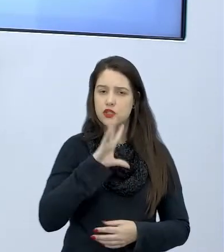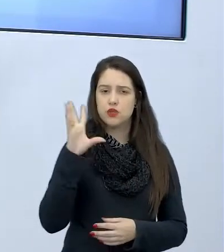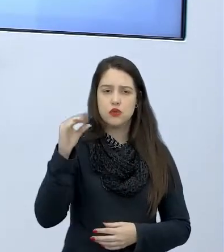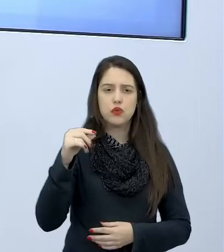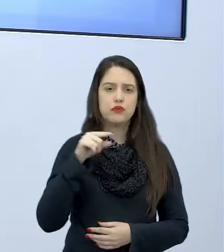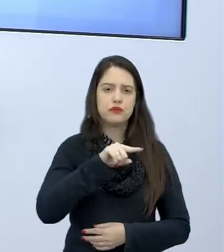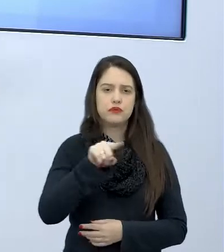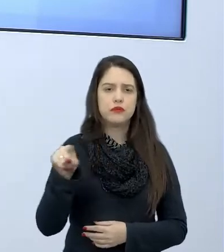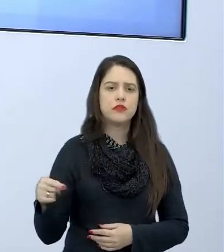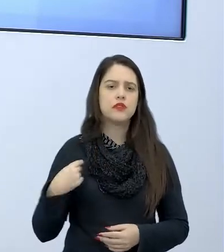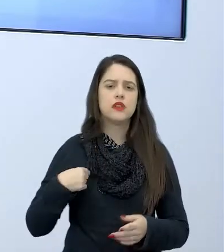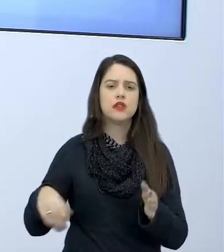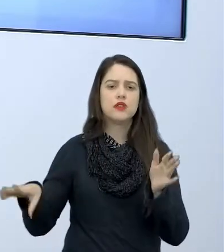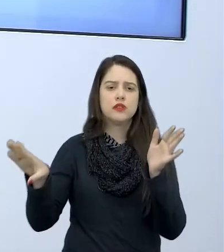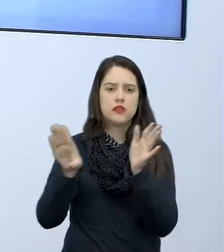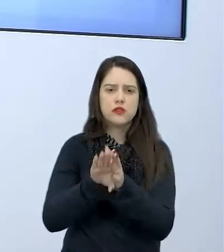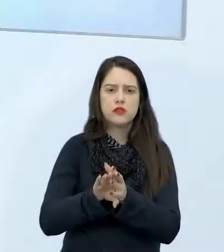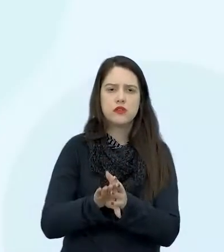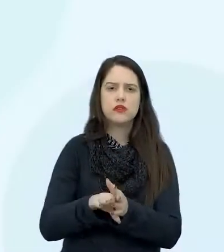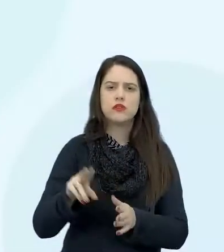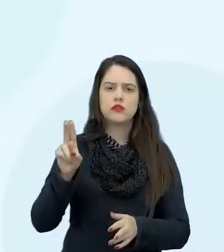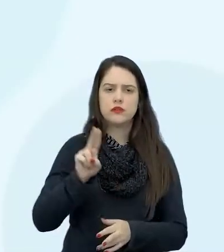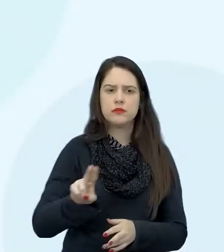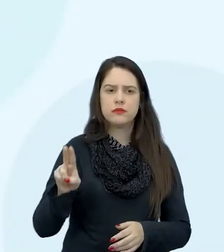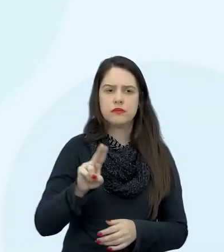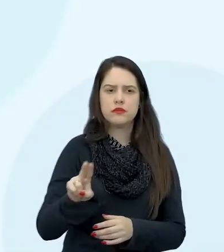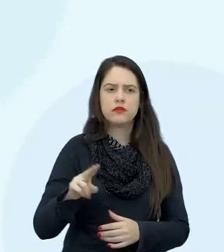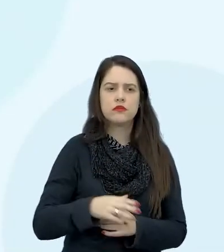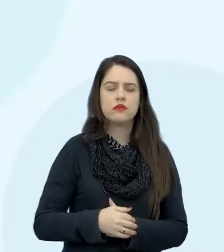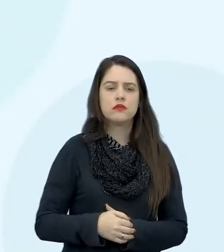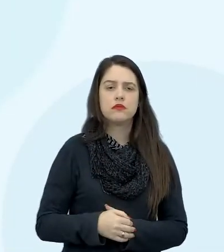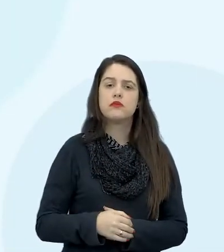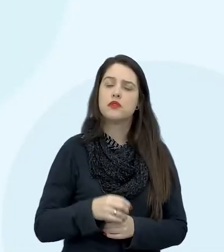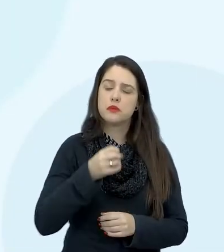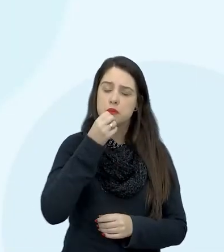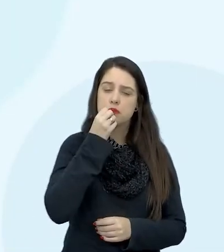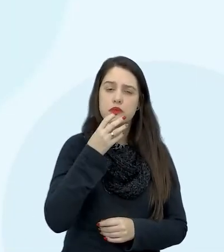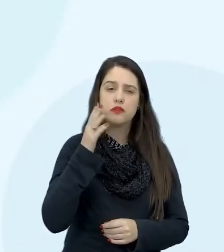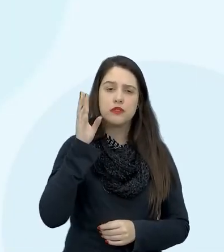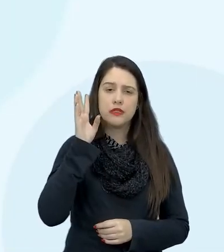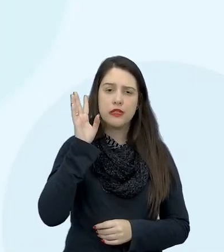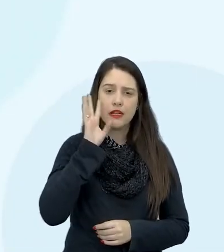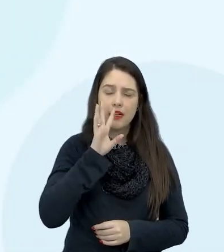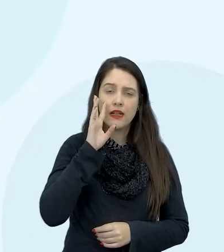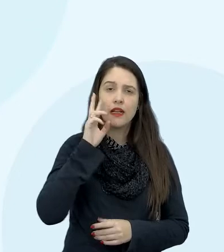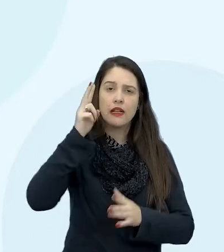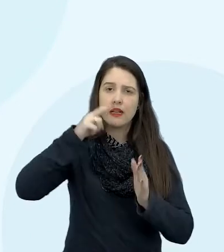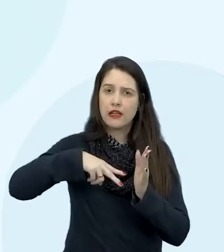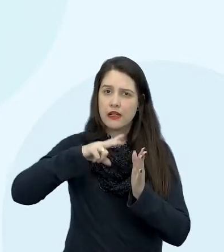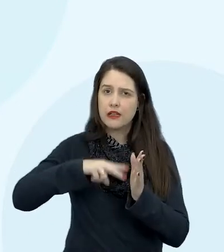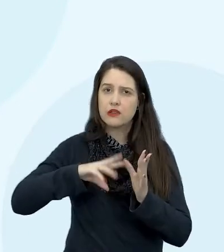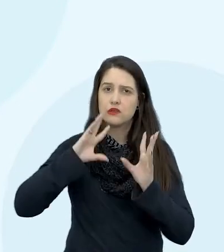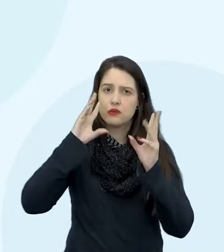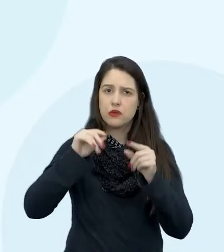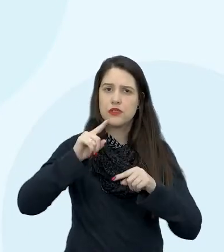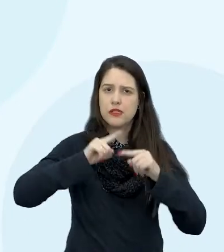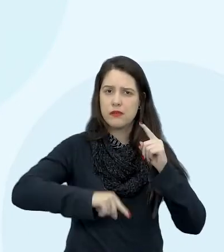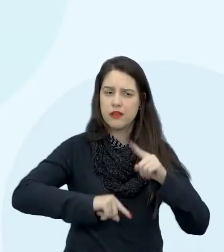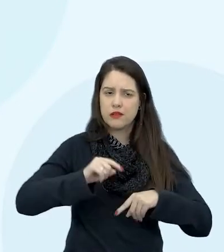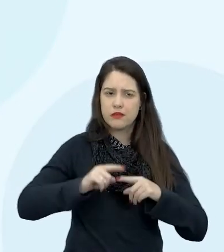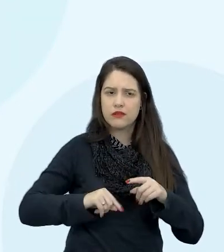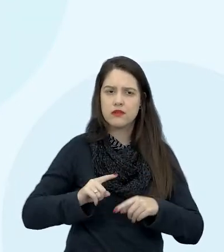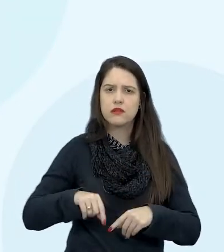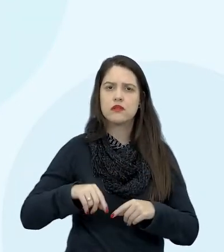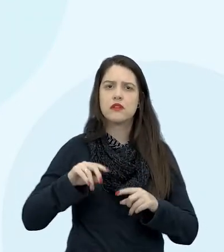Eu deixei para vocês no último slide o link, porque eu acho que é muito interessante vocês lerem toda essa matéria, né, que é